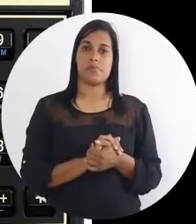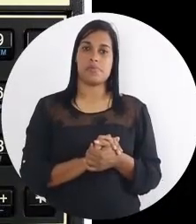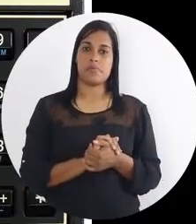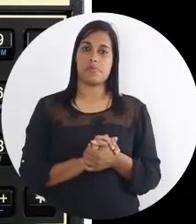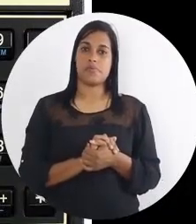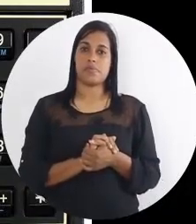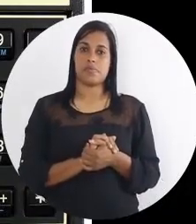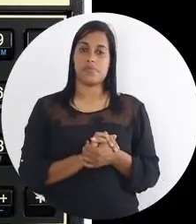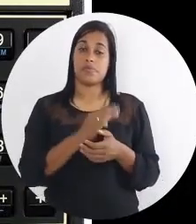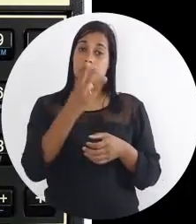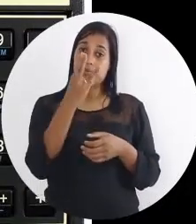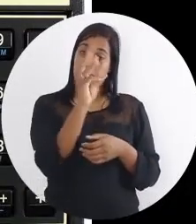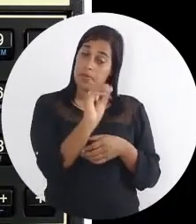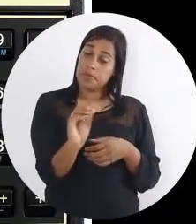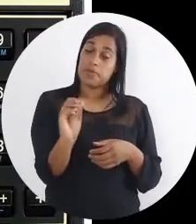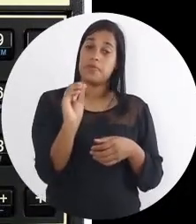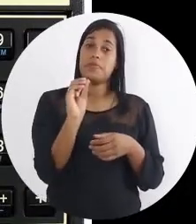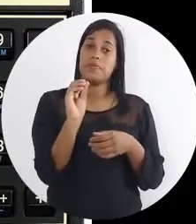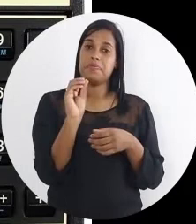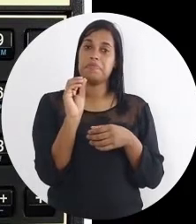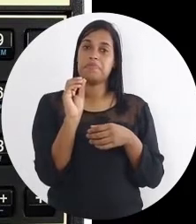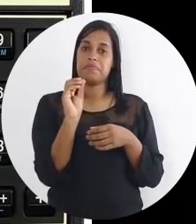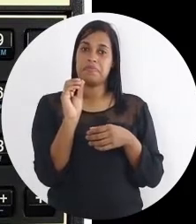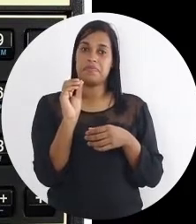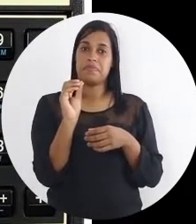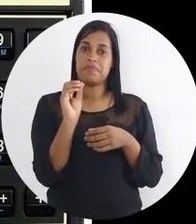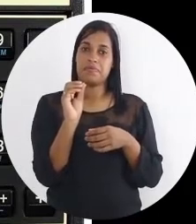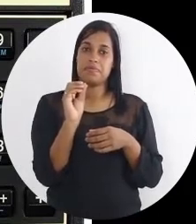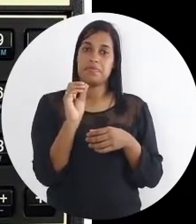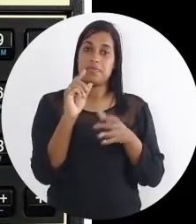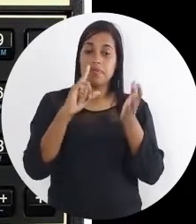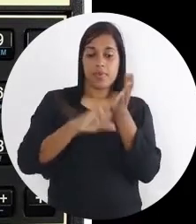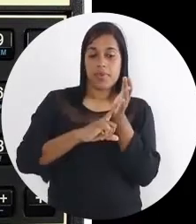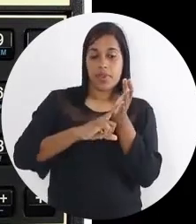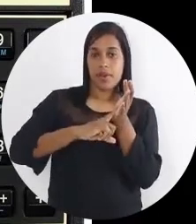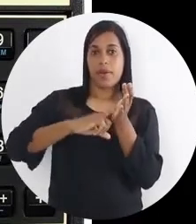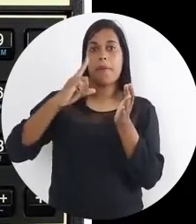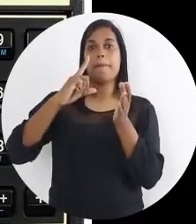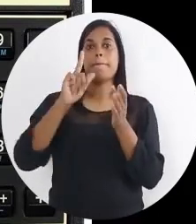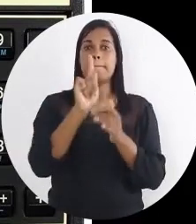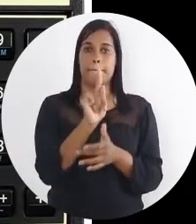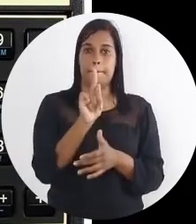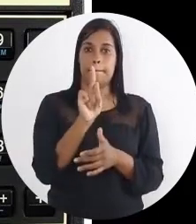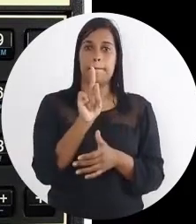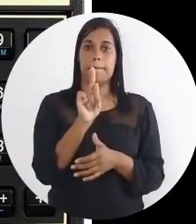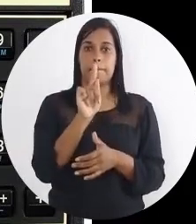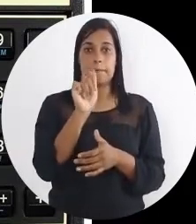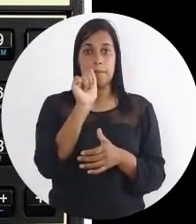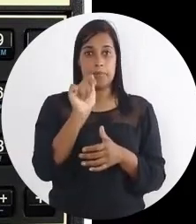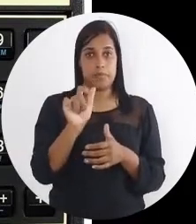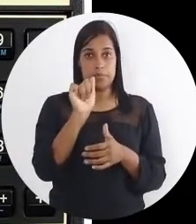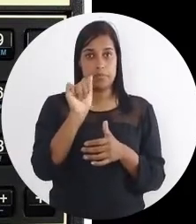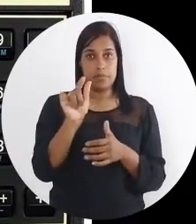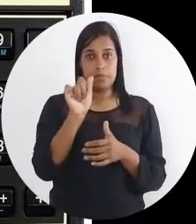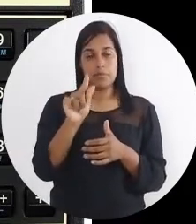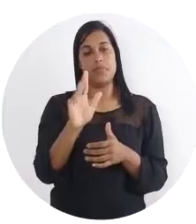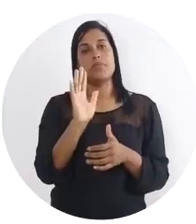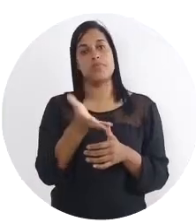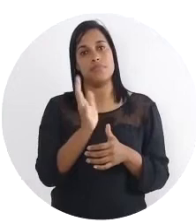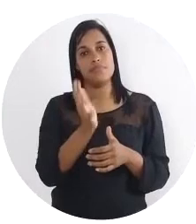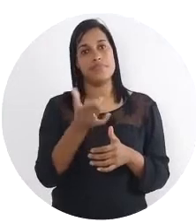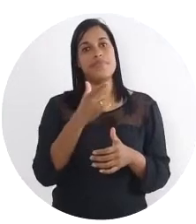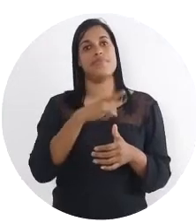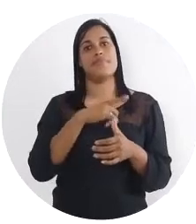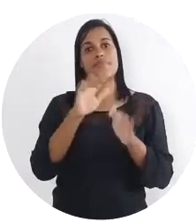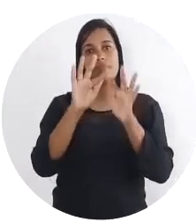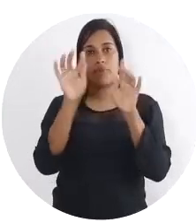Pressionaremos 30. Na sequência, aperte o botão G, azul, certo? Já que a